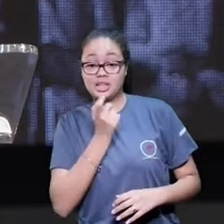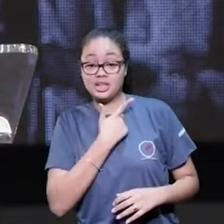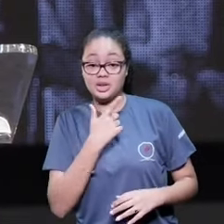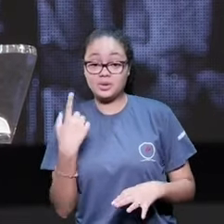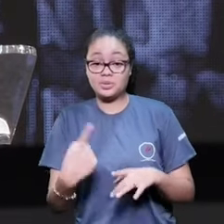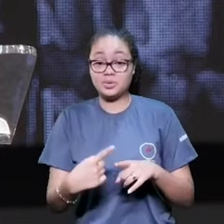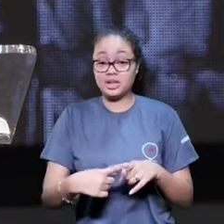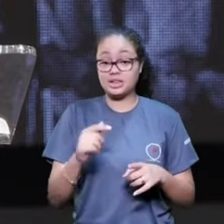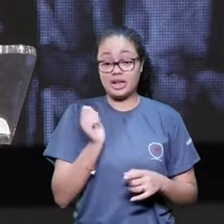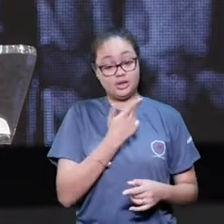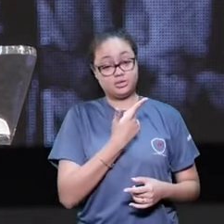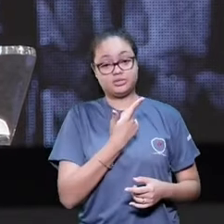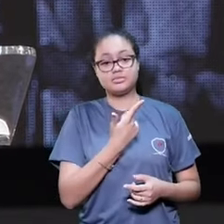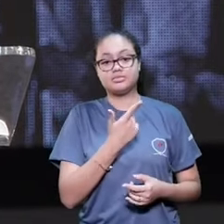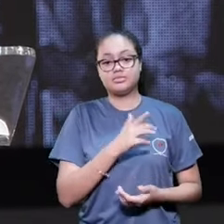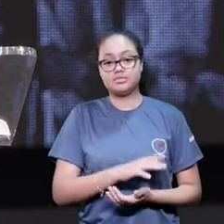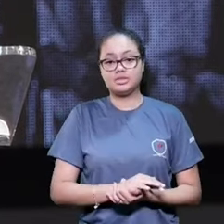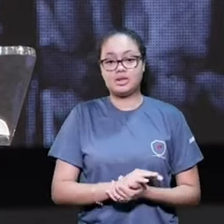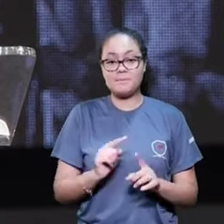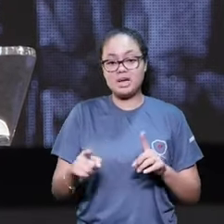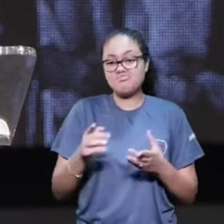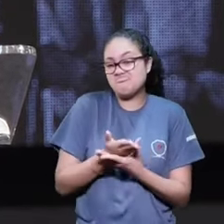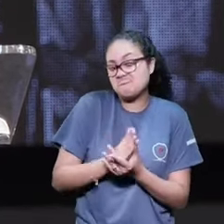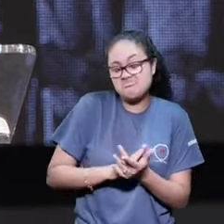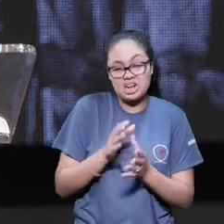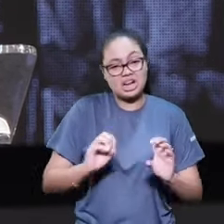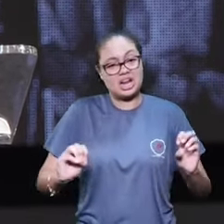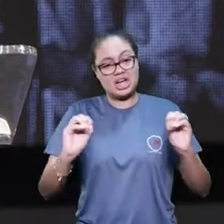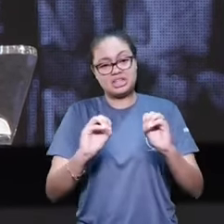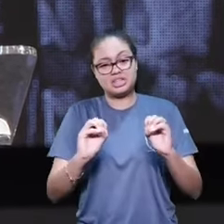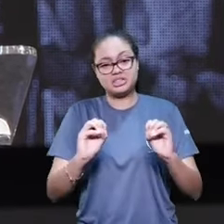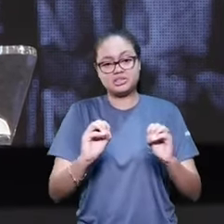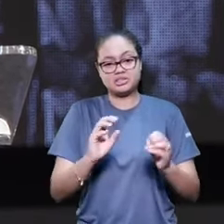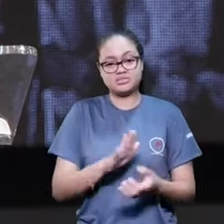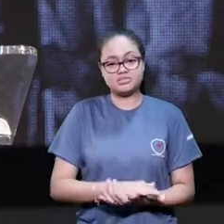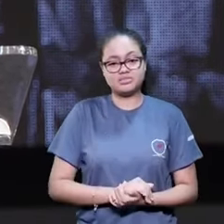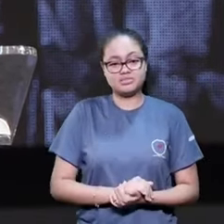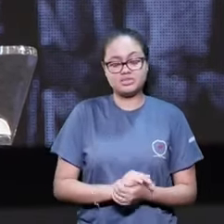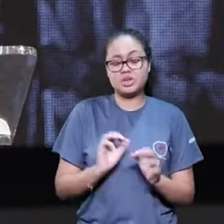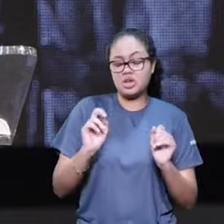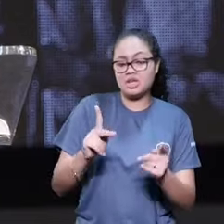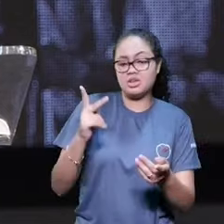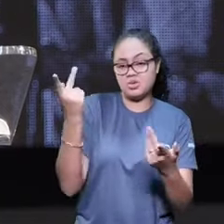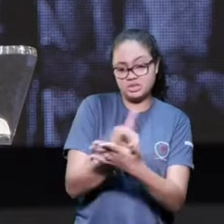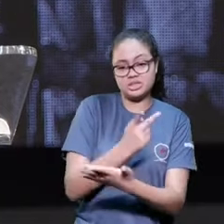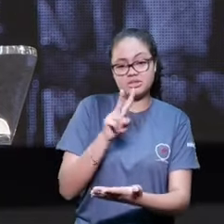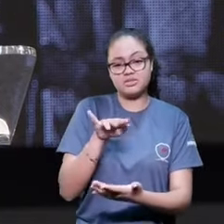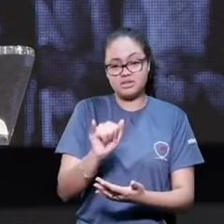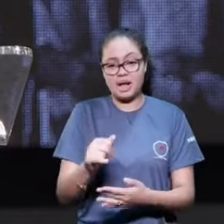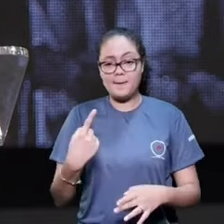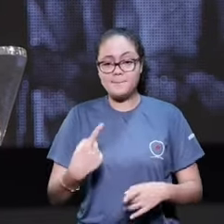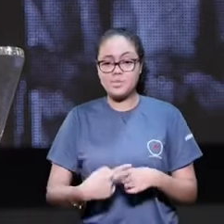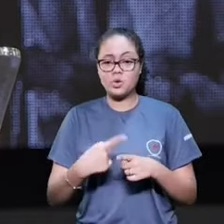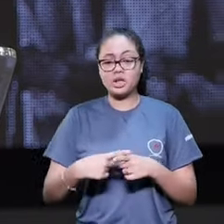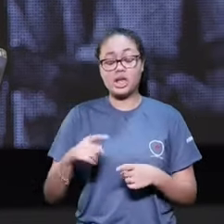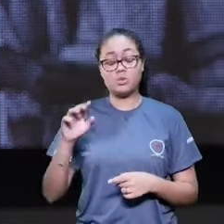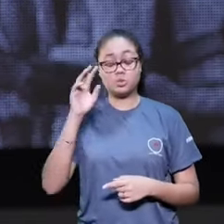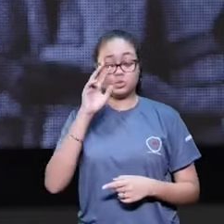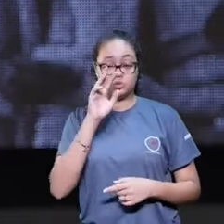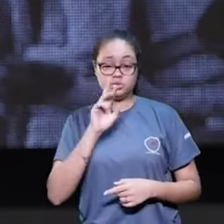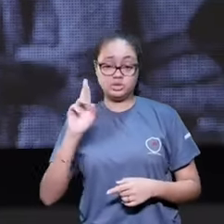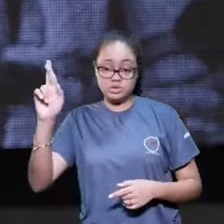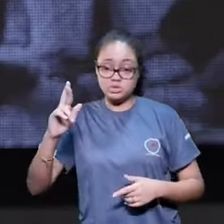rindo. Mas parece que não se incomoda. Ele diz, vou realizar. Porque o Deus que eu sirvo resolve o problema fora da